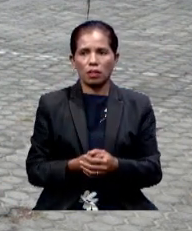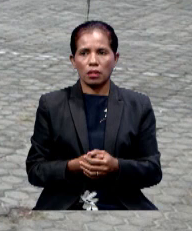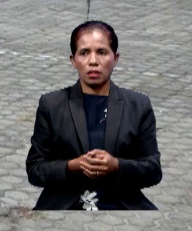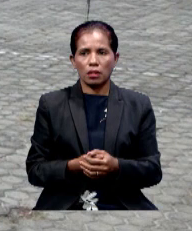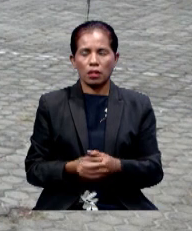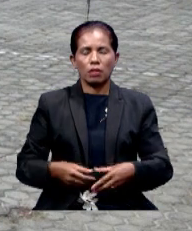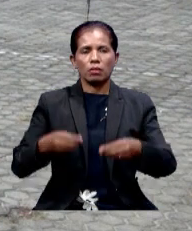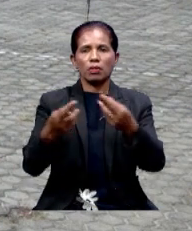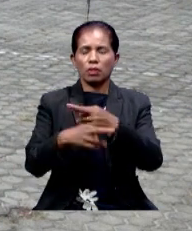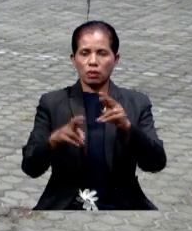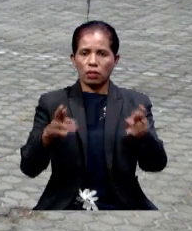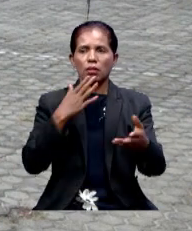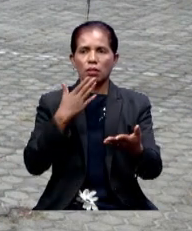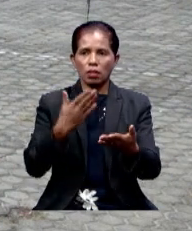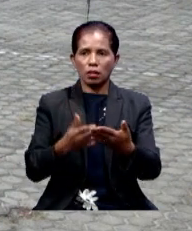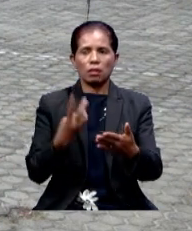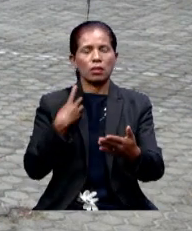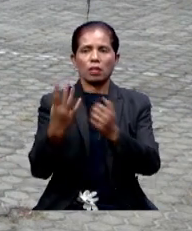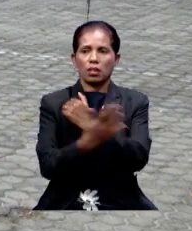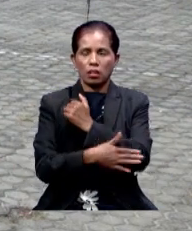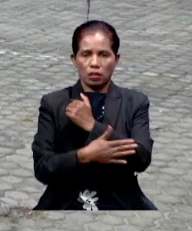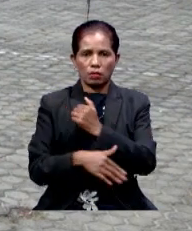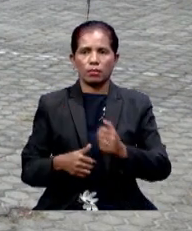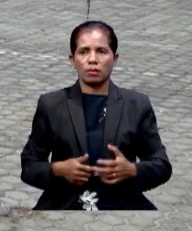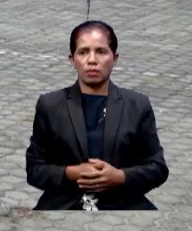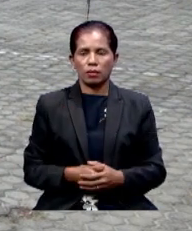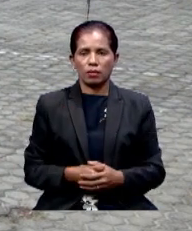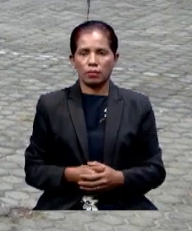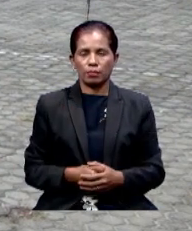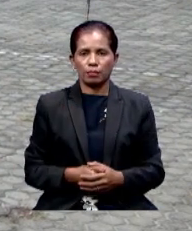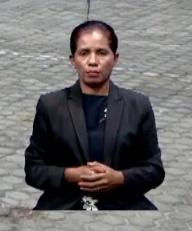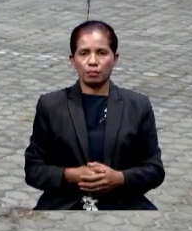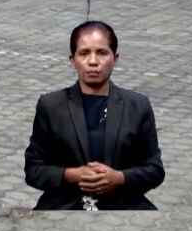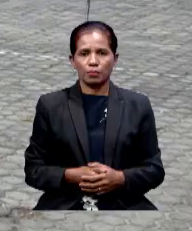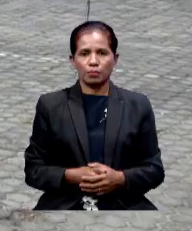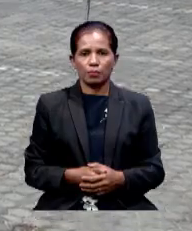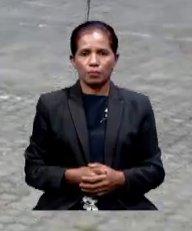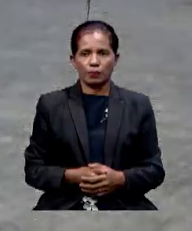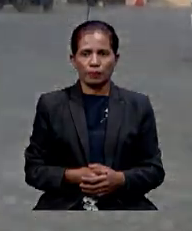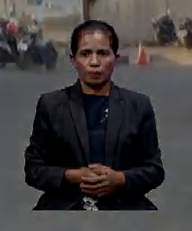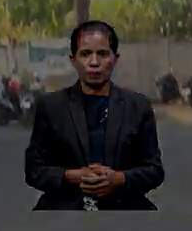Kuda no cuida se for resultado nebe diak ba itane na saung. Equipa cobertura, Gemen.